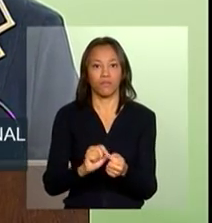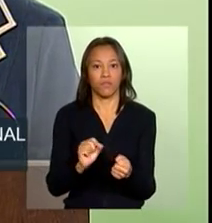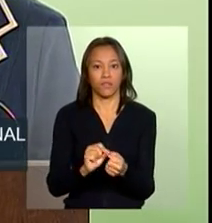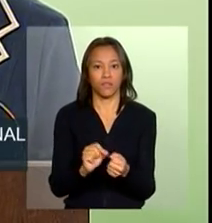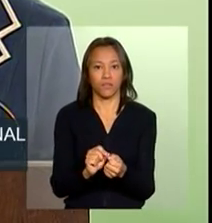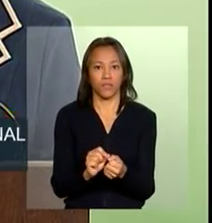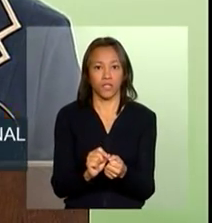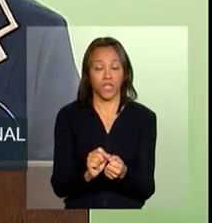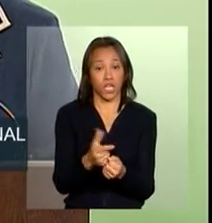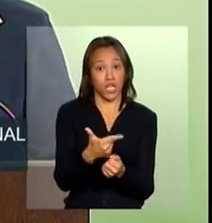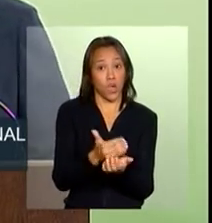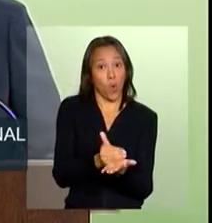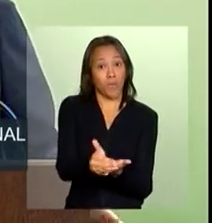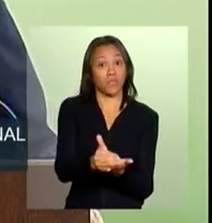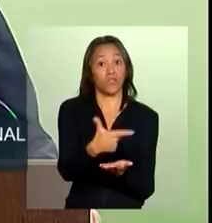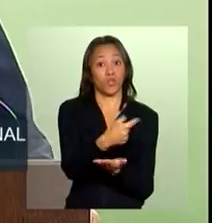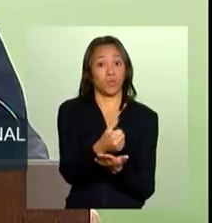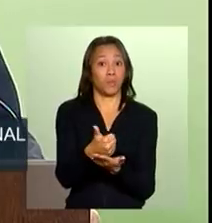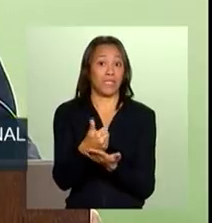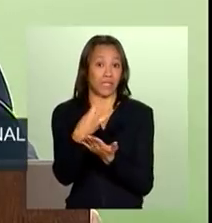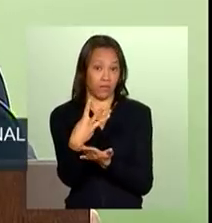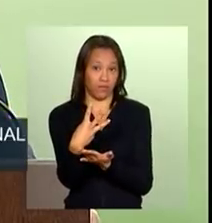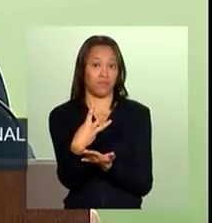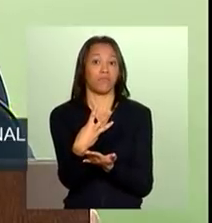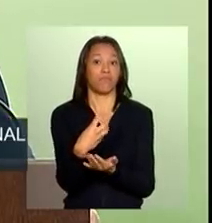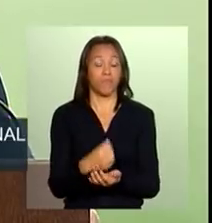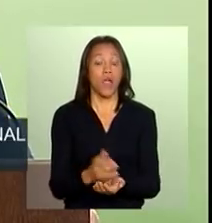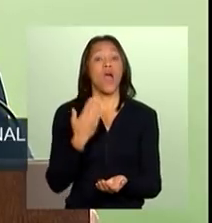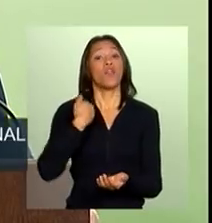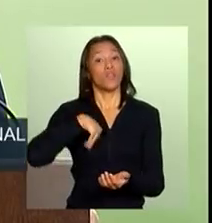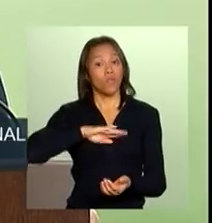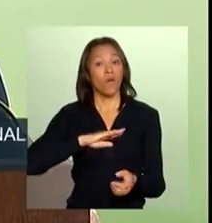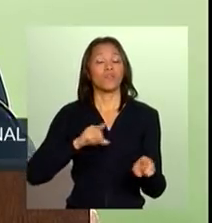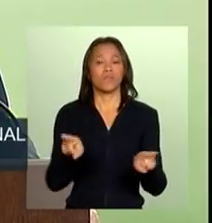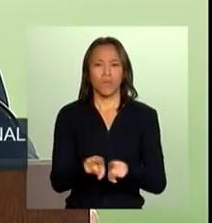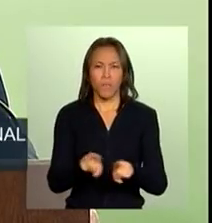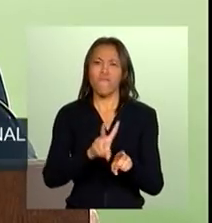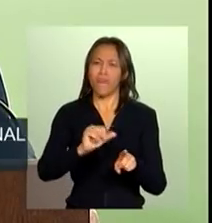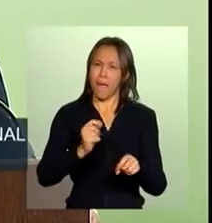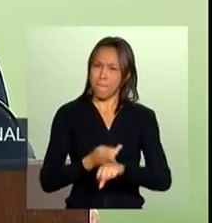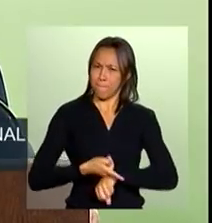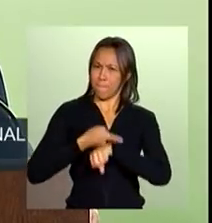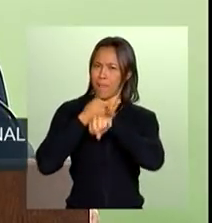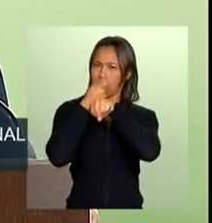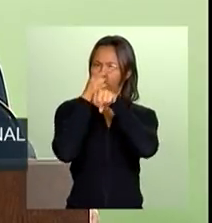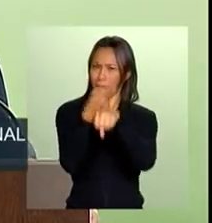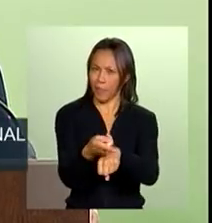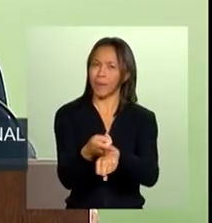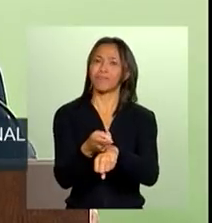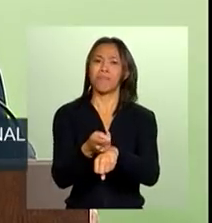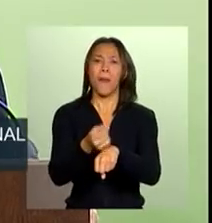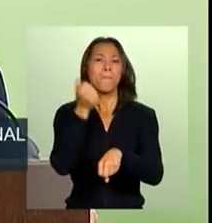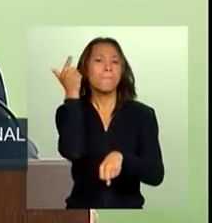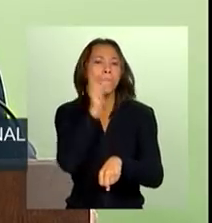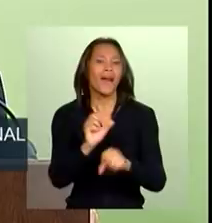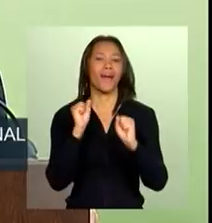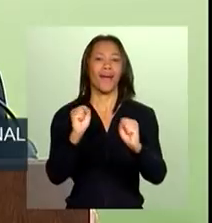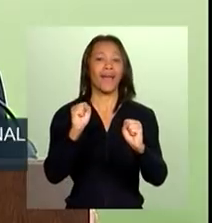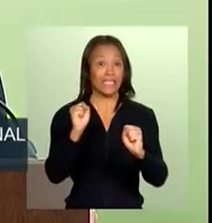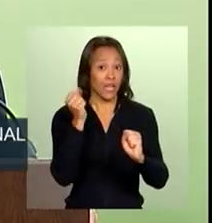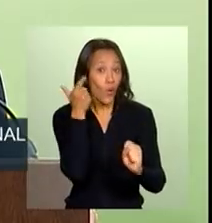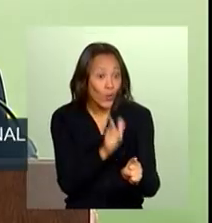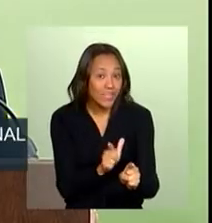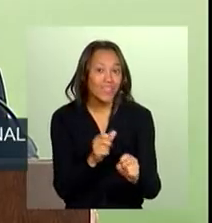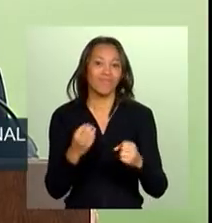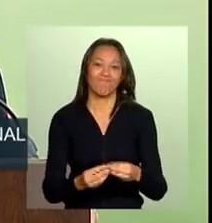de de 2013. Vamos também premiar o mérito, premiar o que está dando